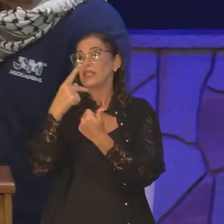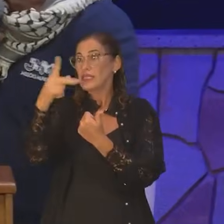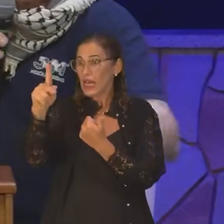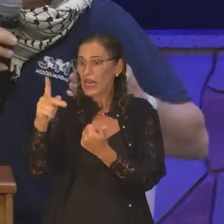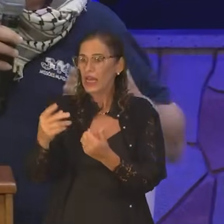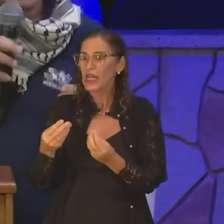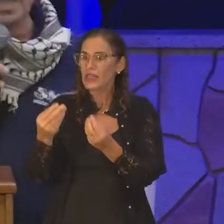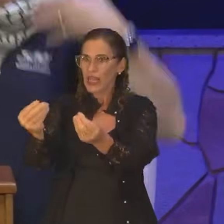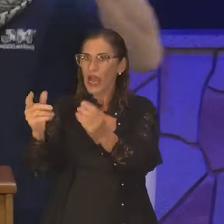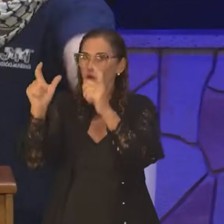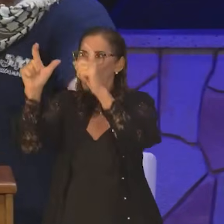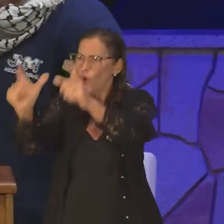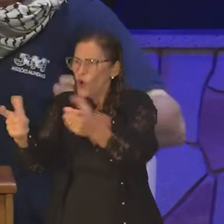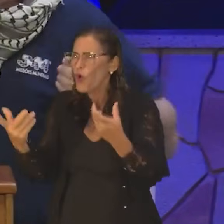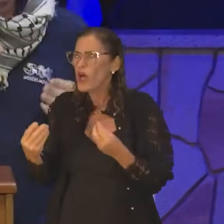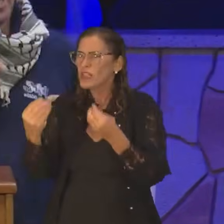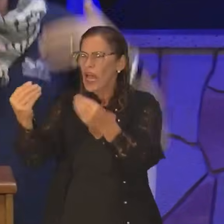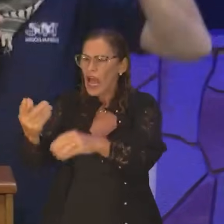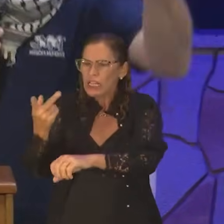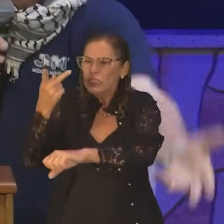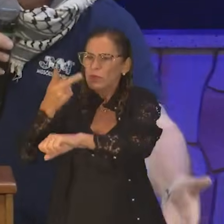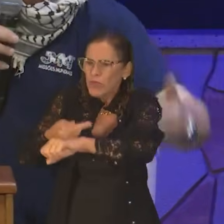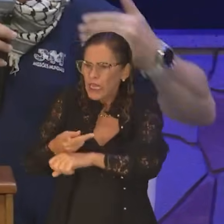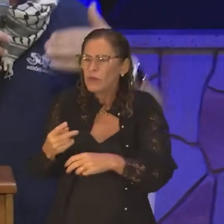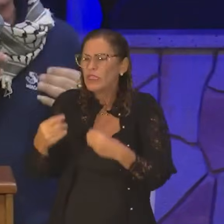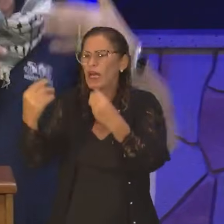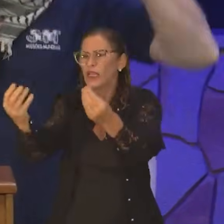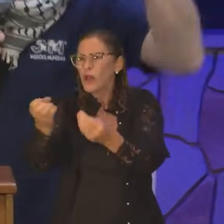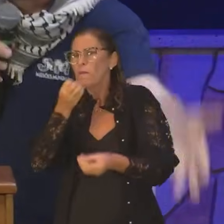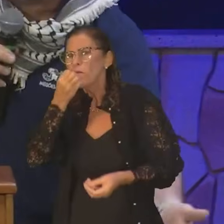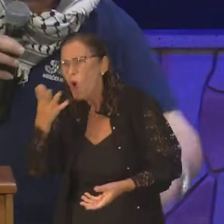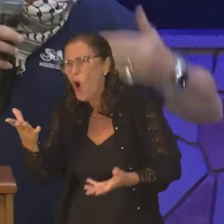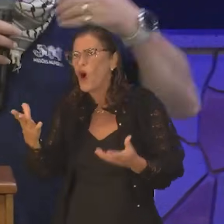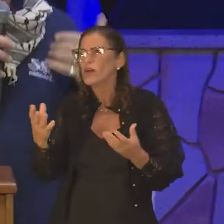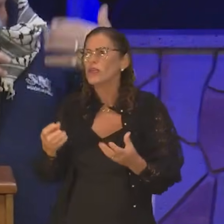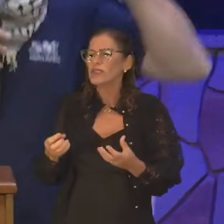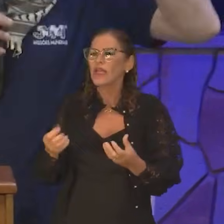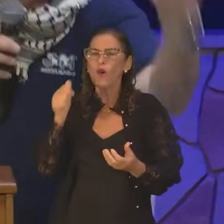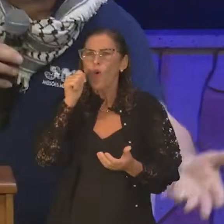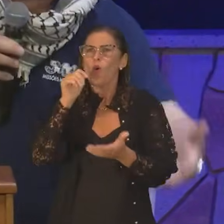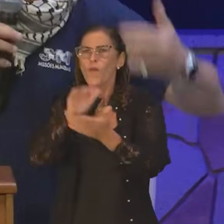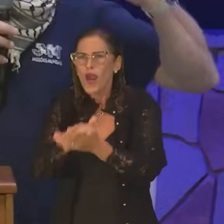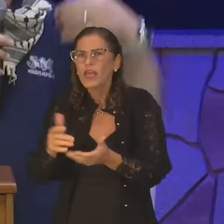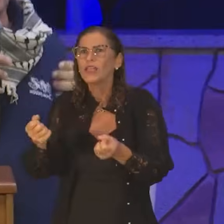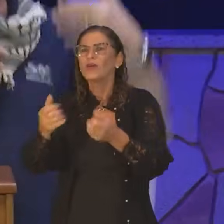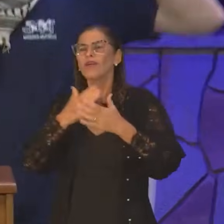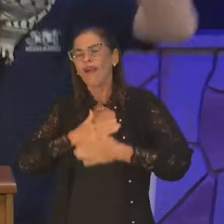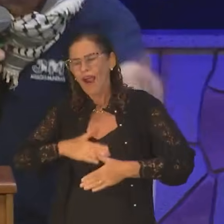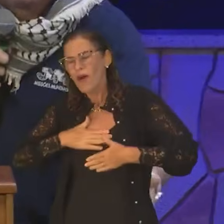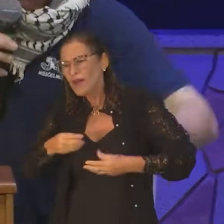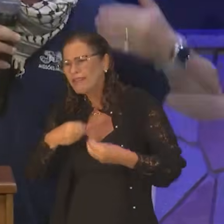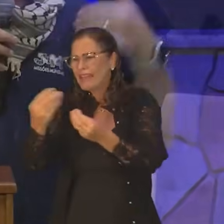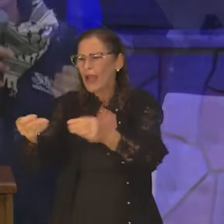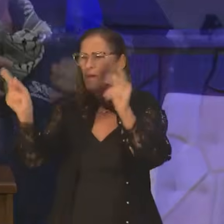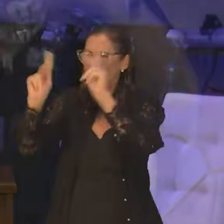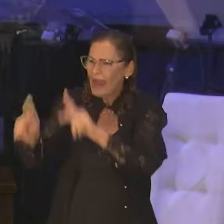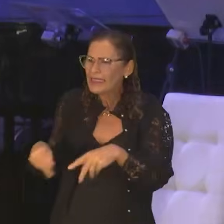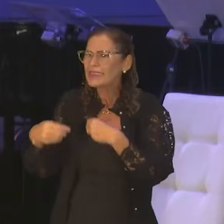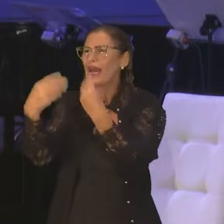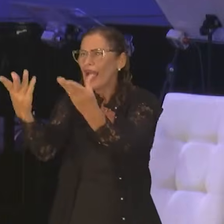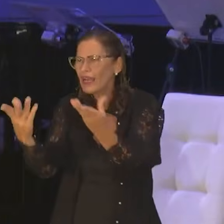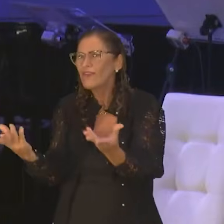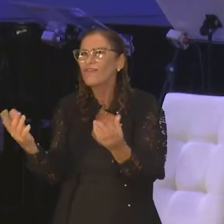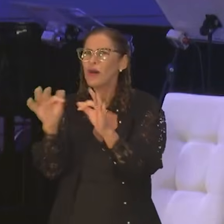ainda vai dar coroa, aí vai dar galardão, aí te deu bondade, aí te deu esposa, aí te deu tranquilidade, aí te deu paz, aí te